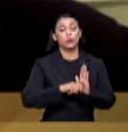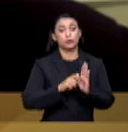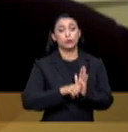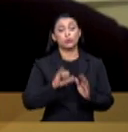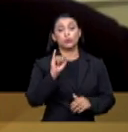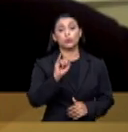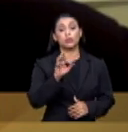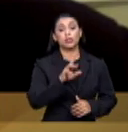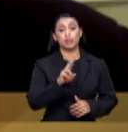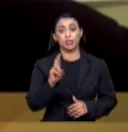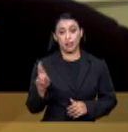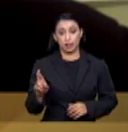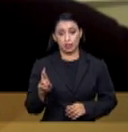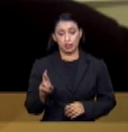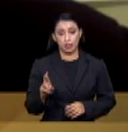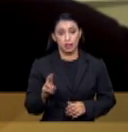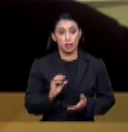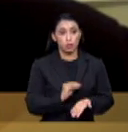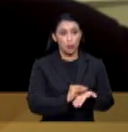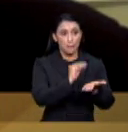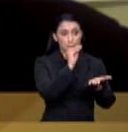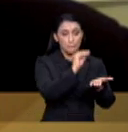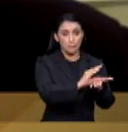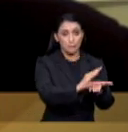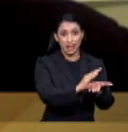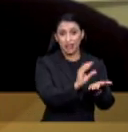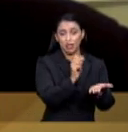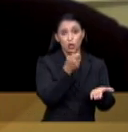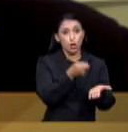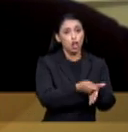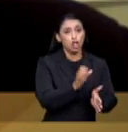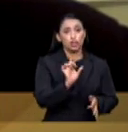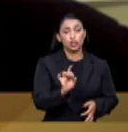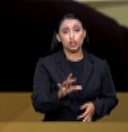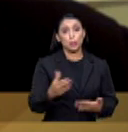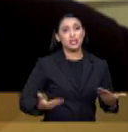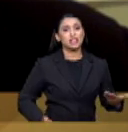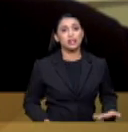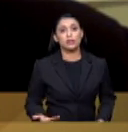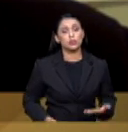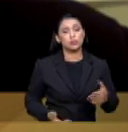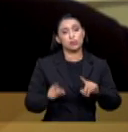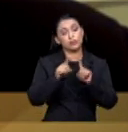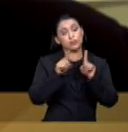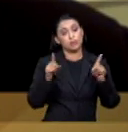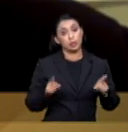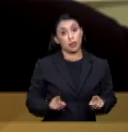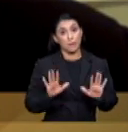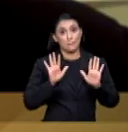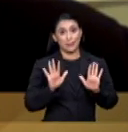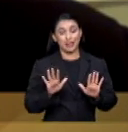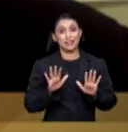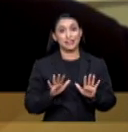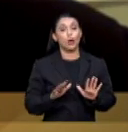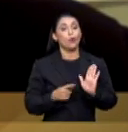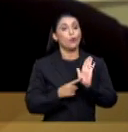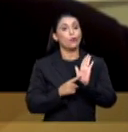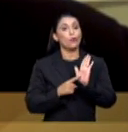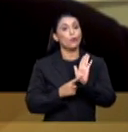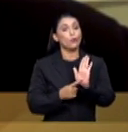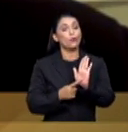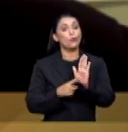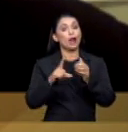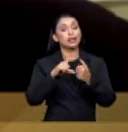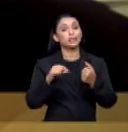renda incidente sobre a remuneração paga aos seus servidores e empregados. Apesar da clareza do artigo 157, inciso 1,